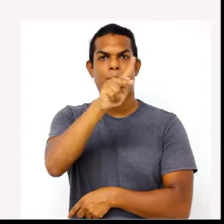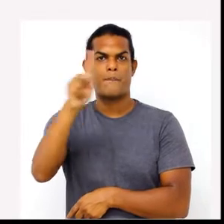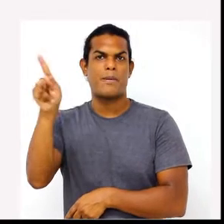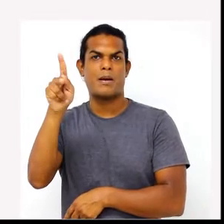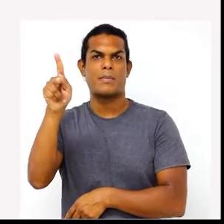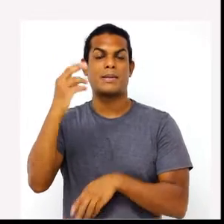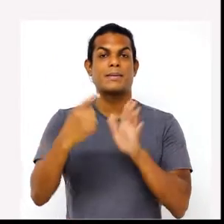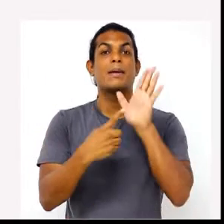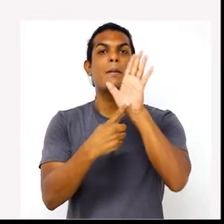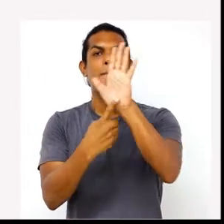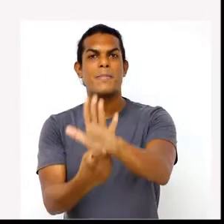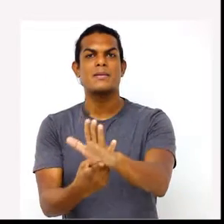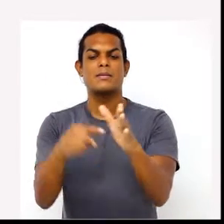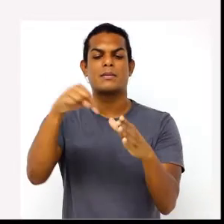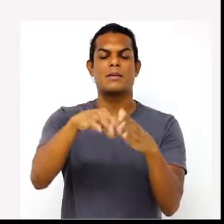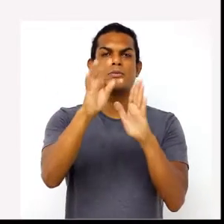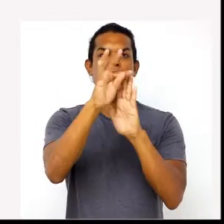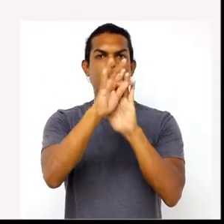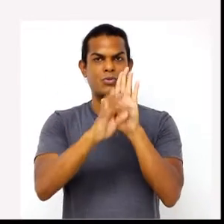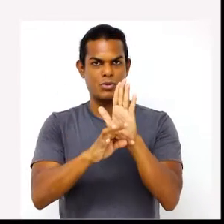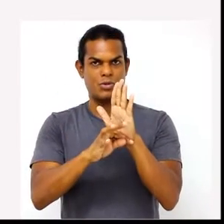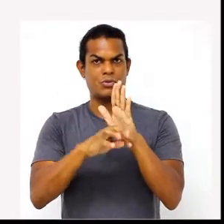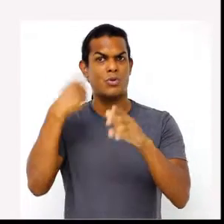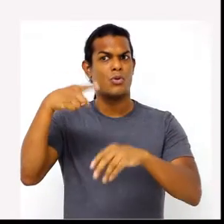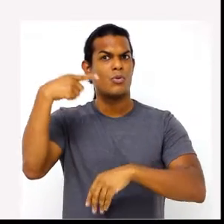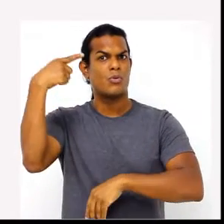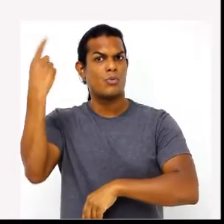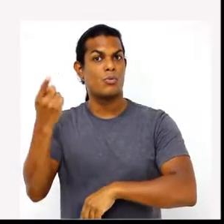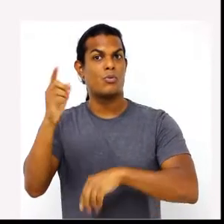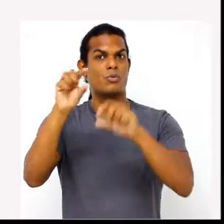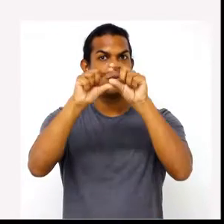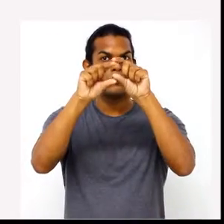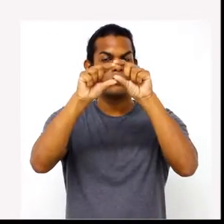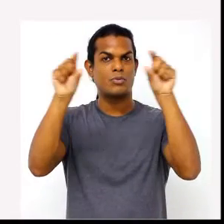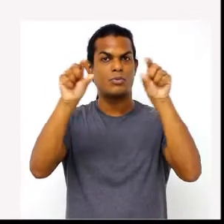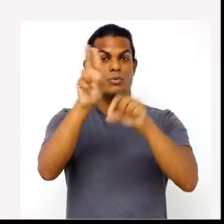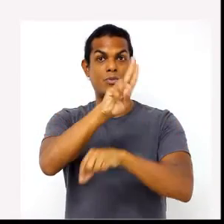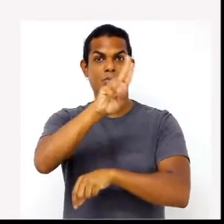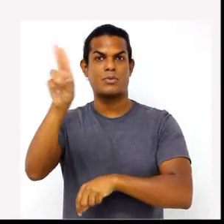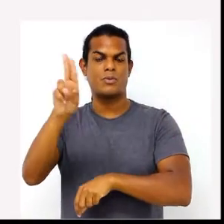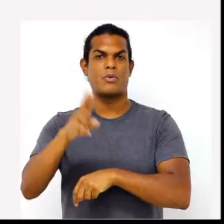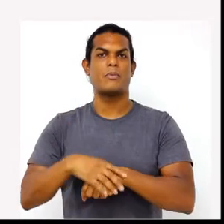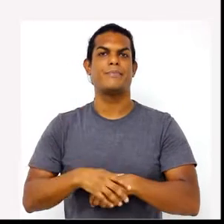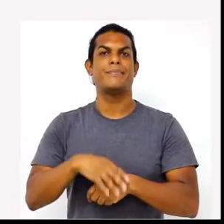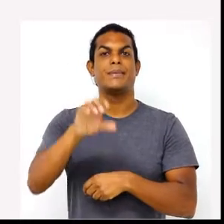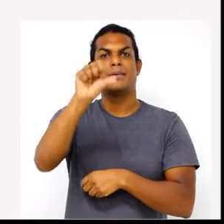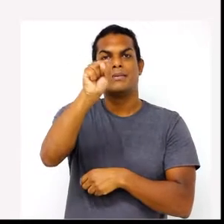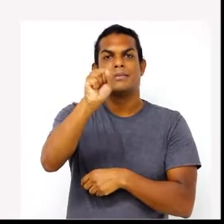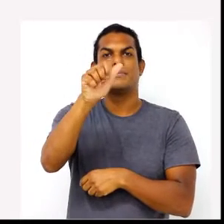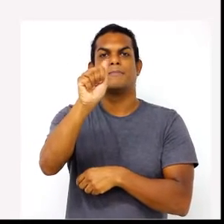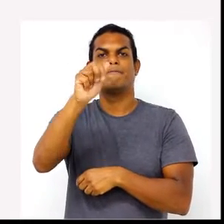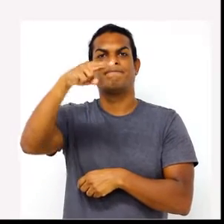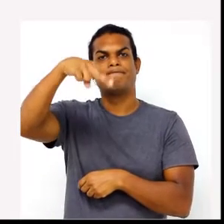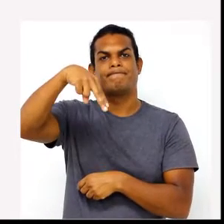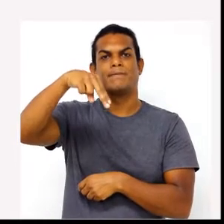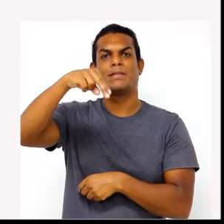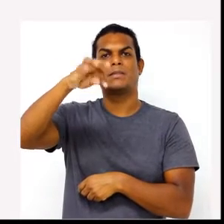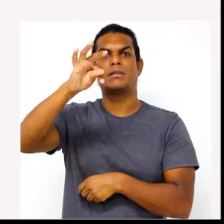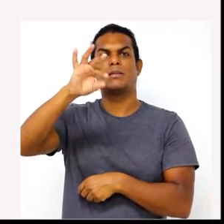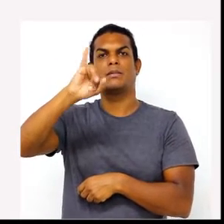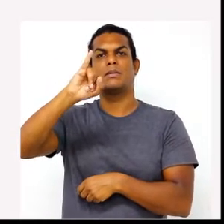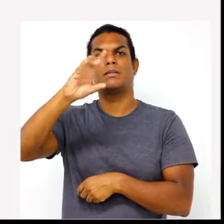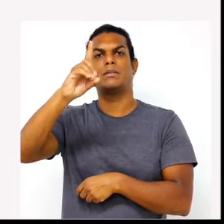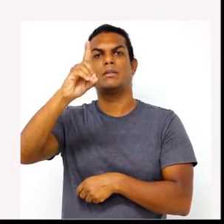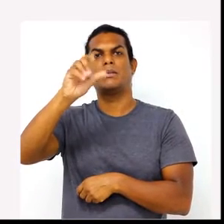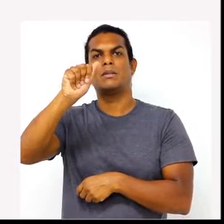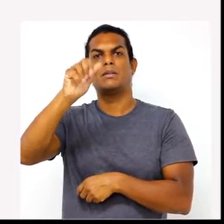ele está sendo retomado no outro nome, Sua Santidade, né? Então, é uma outra forma